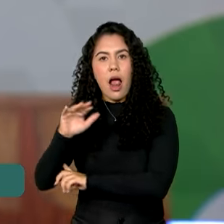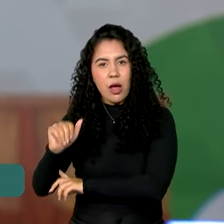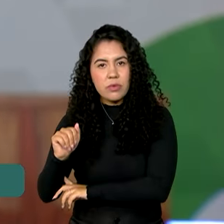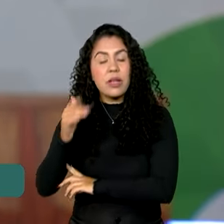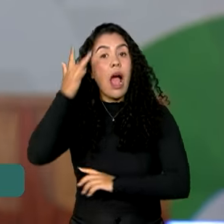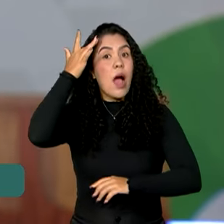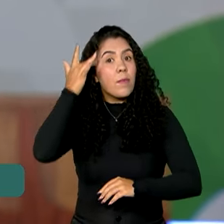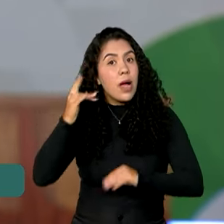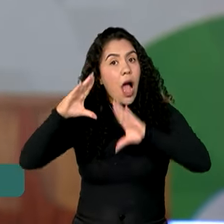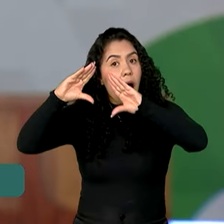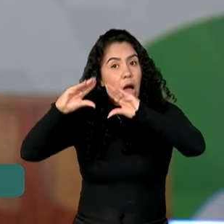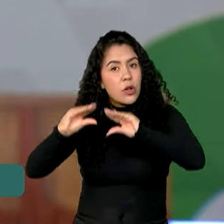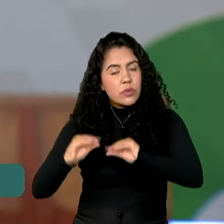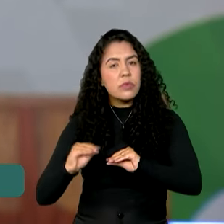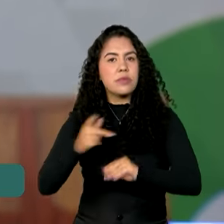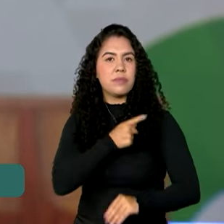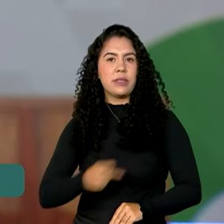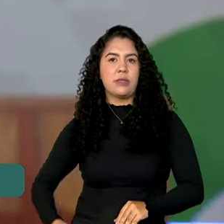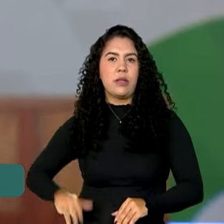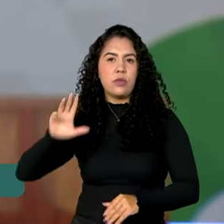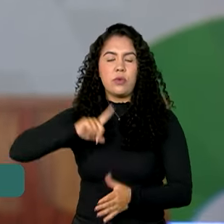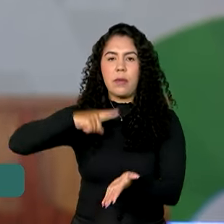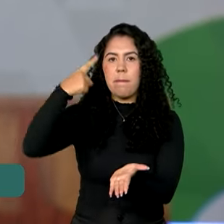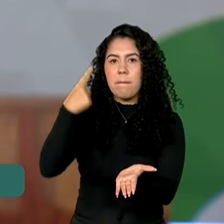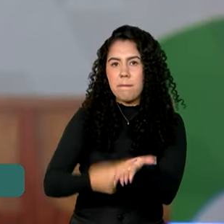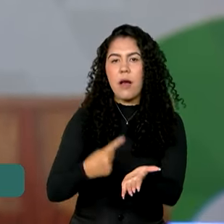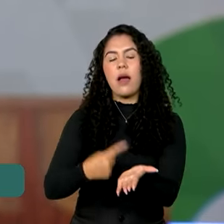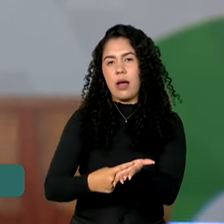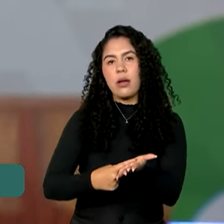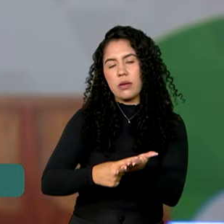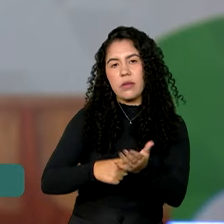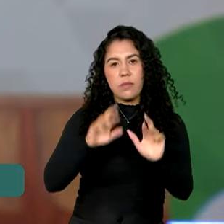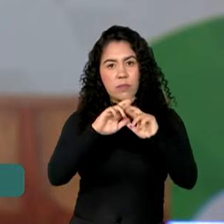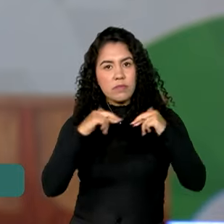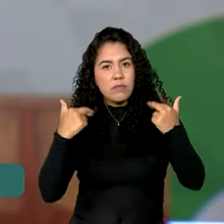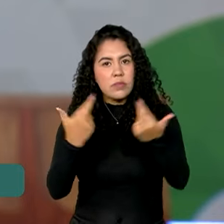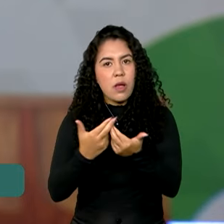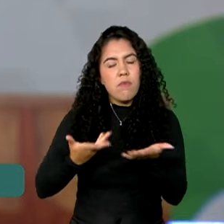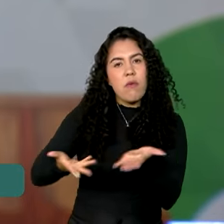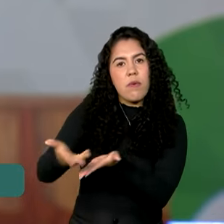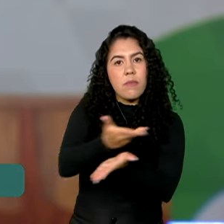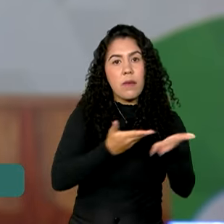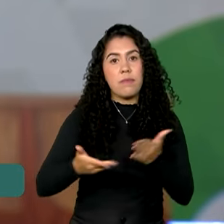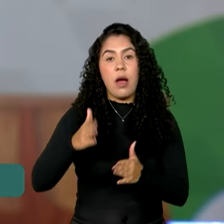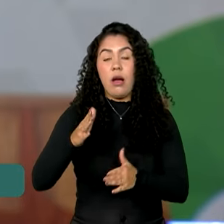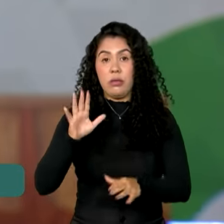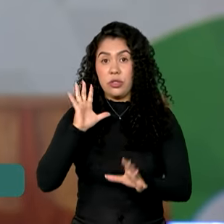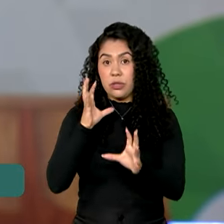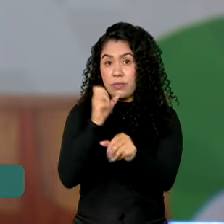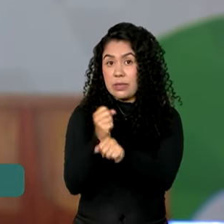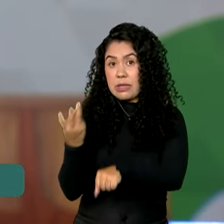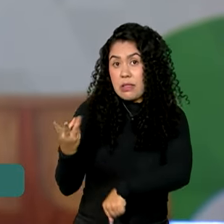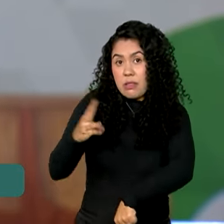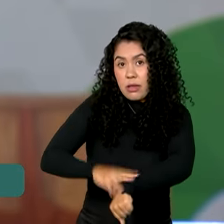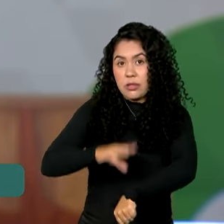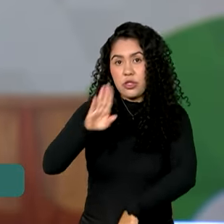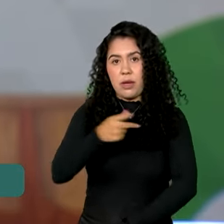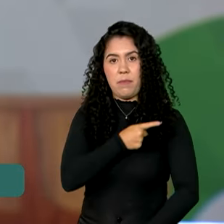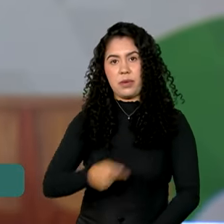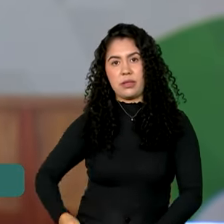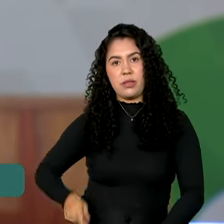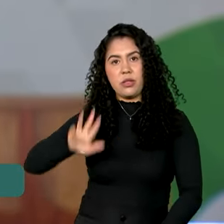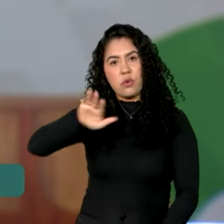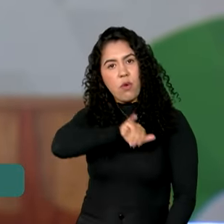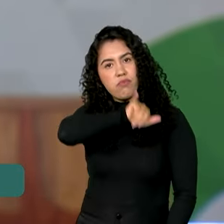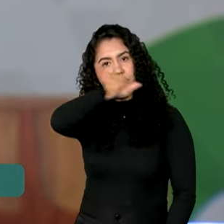jantar oferecido aos chefes de Estado e de governo. Esta é a terceira visita oficial de Lula ao México